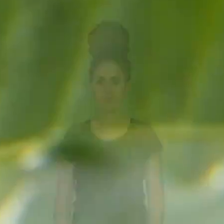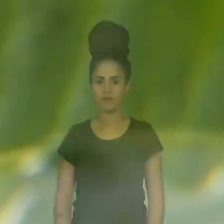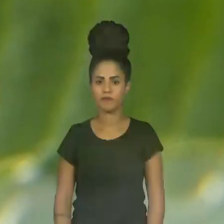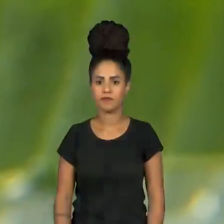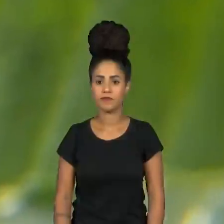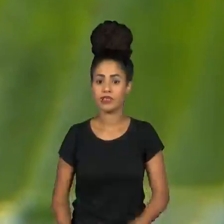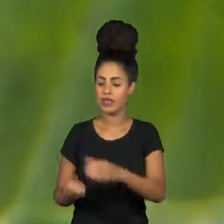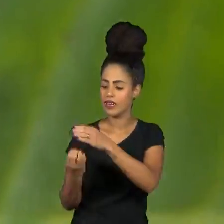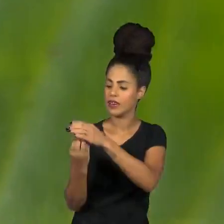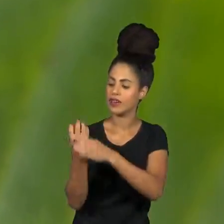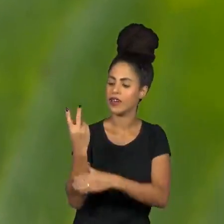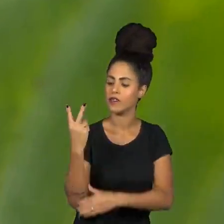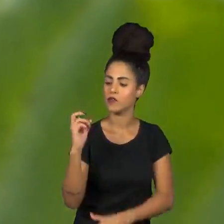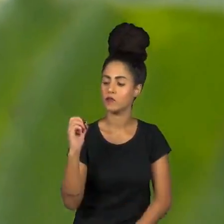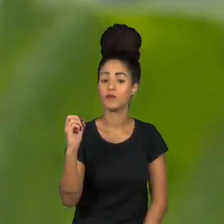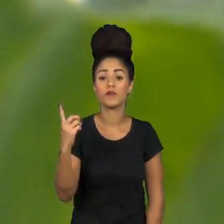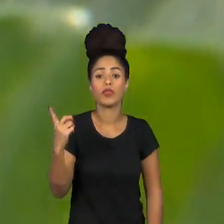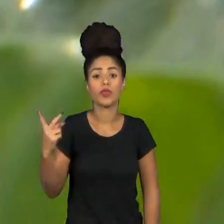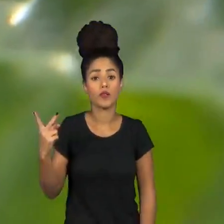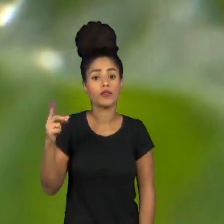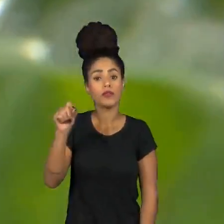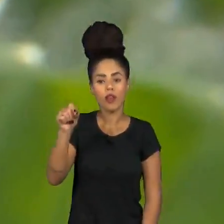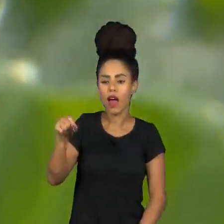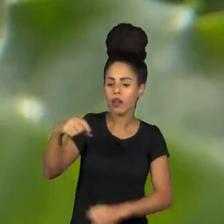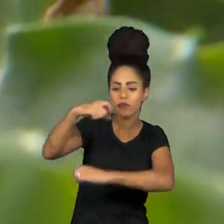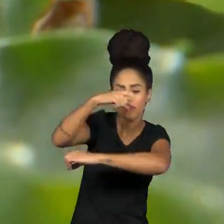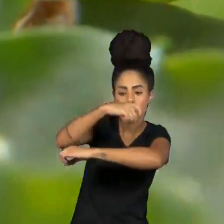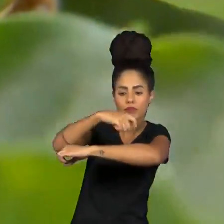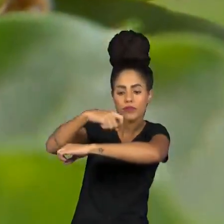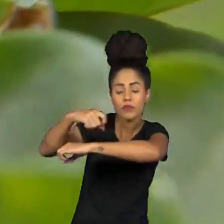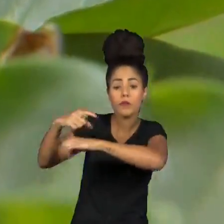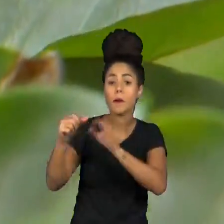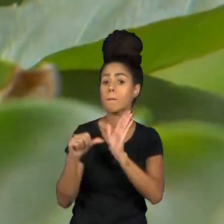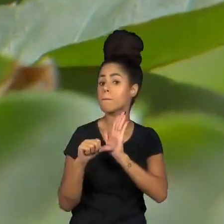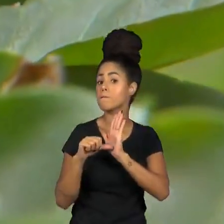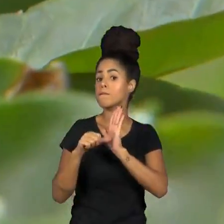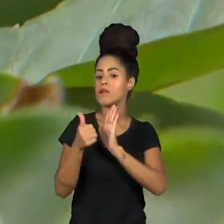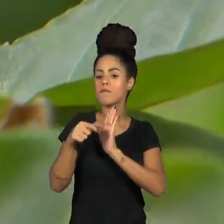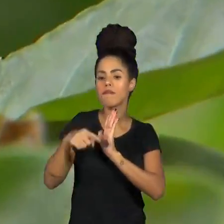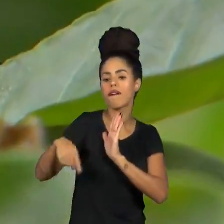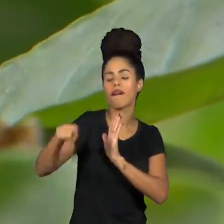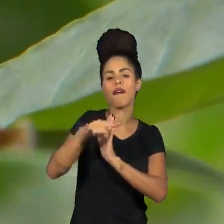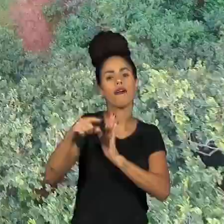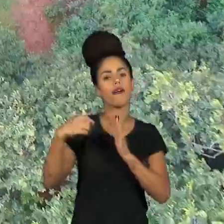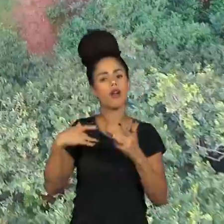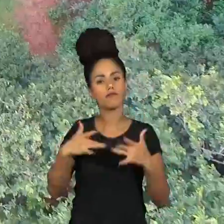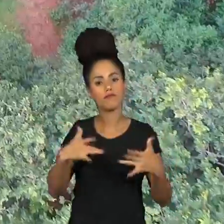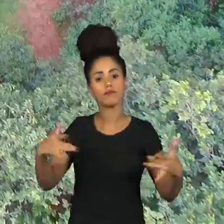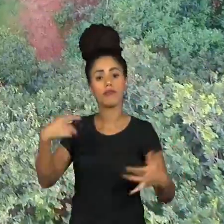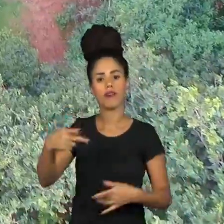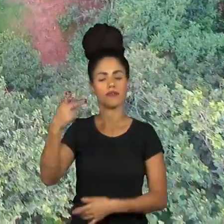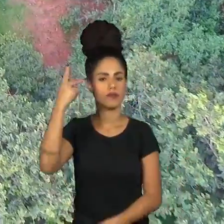Fundada em 2012, a Horta das Corujas foi uma das primeiras comunitárias da capital paulista em um espaço